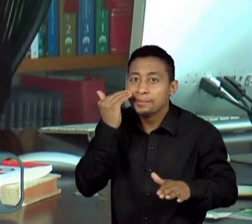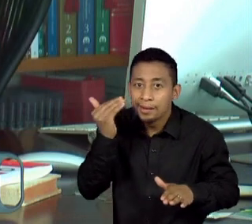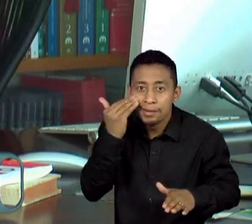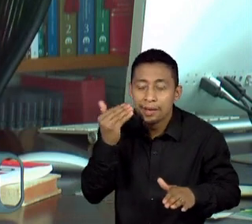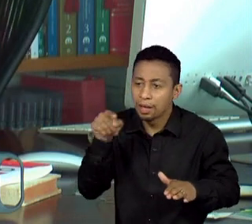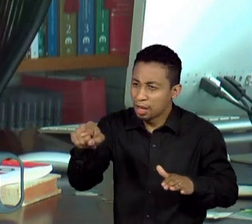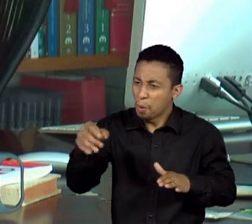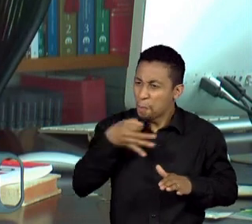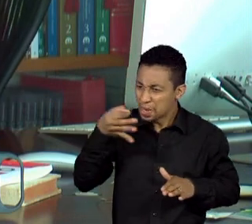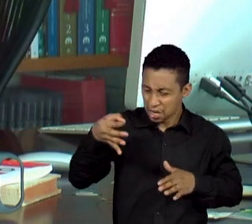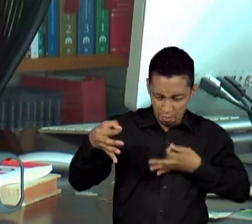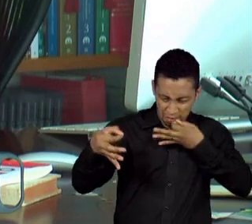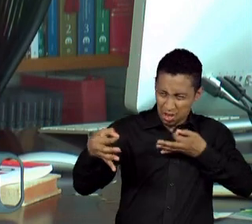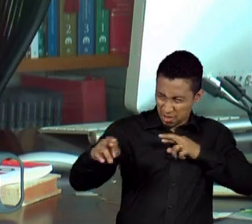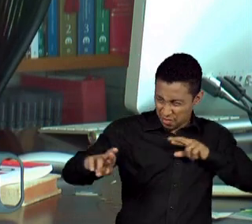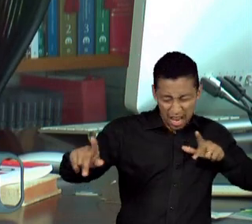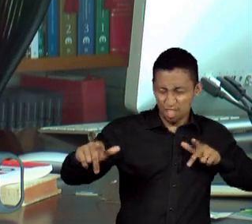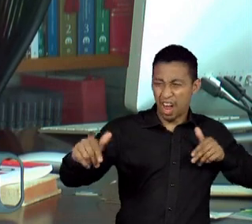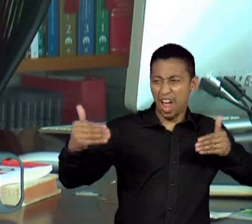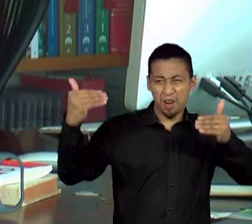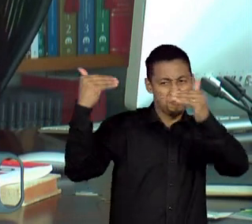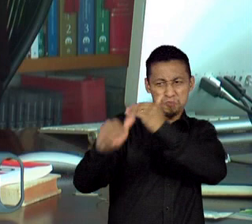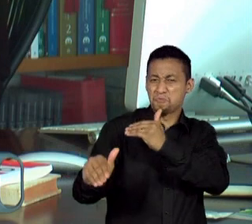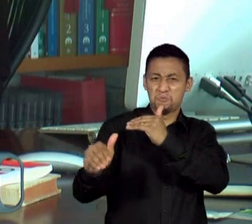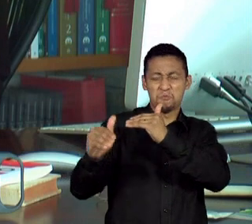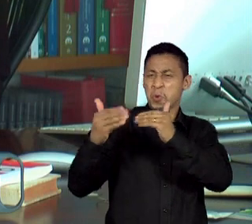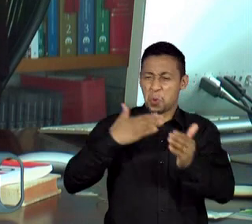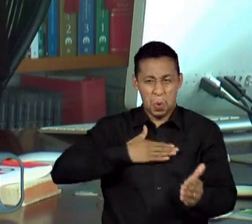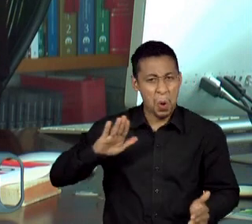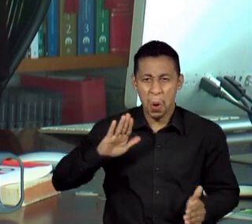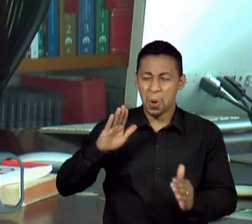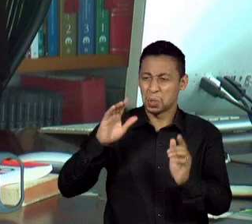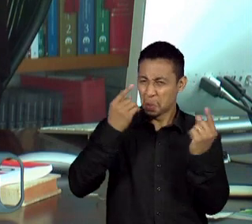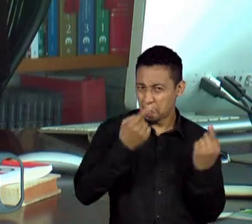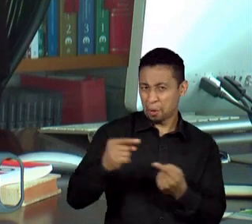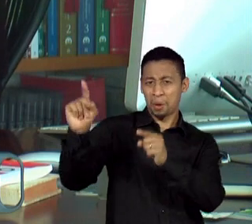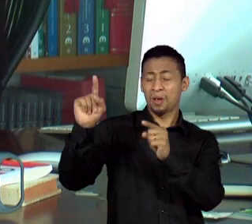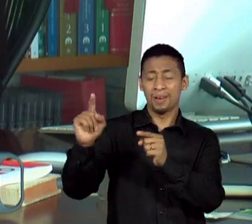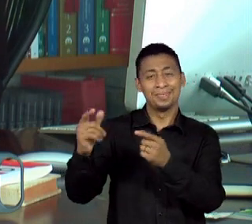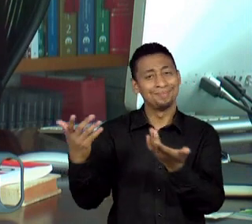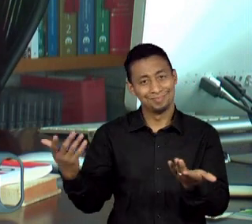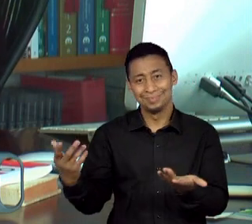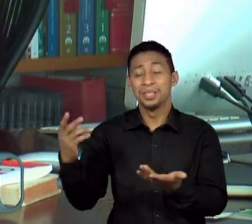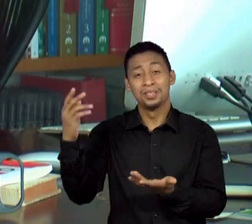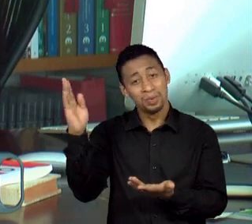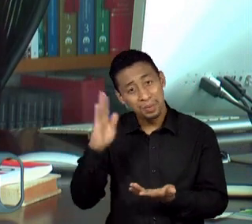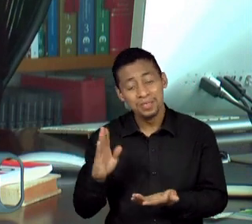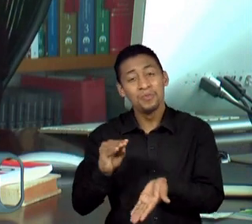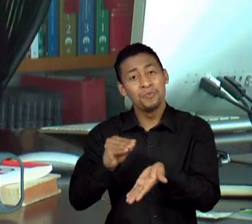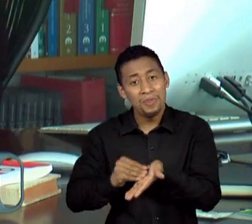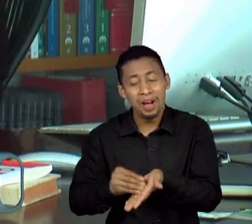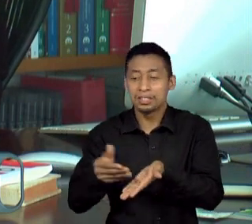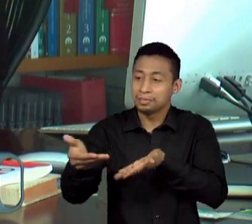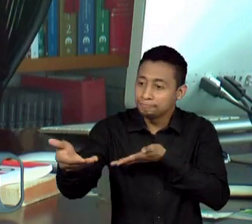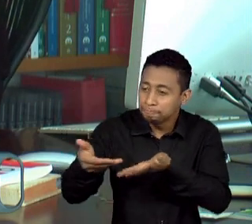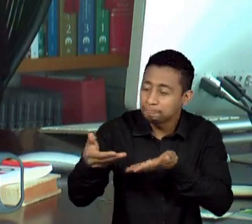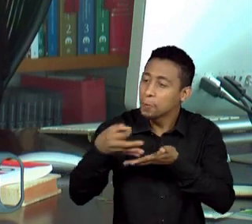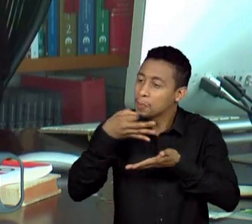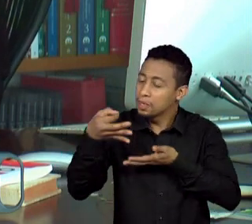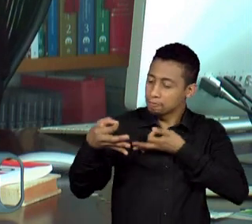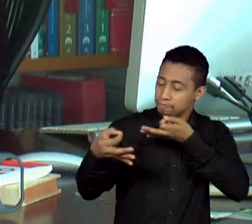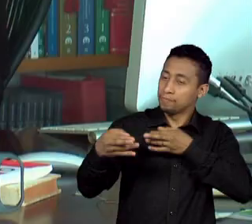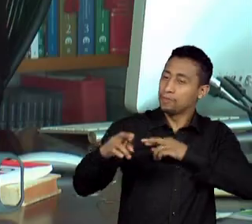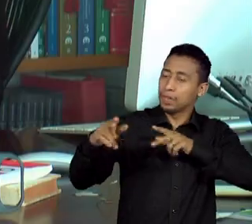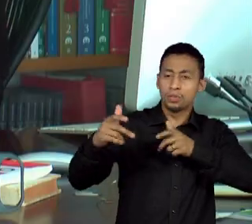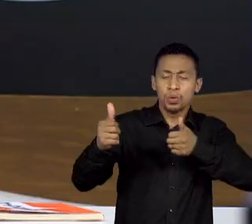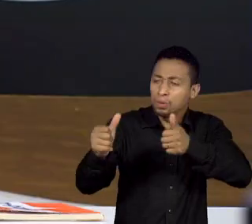muita agressão, e eu acho que a dramaturgia tem que fazer esse papel também de refazer esse debate, reconstruir esse